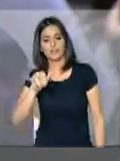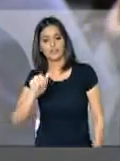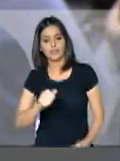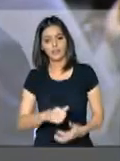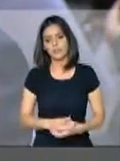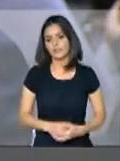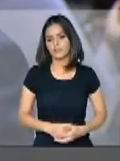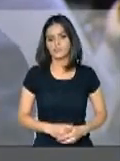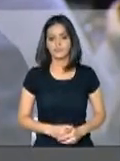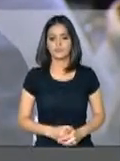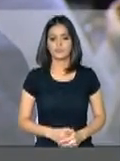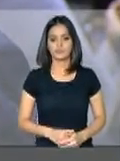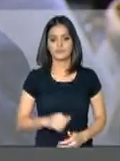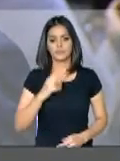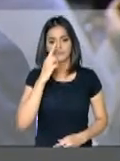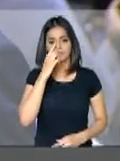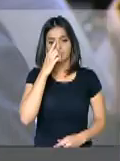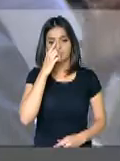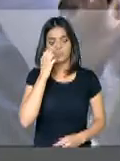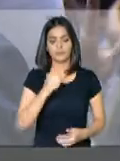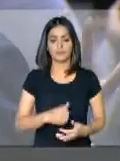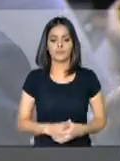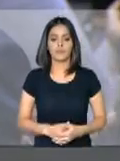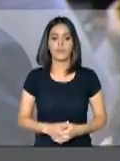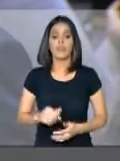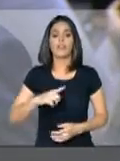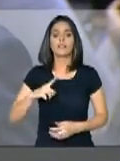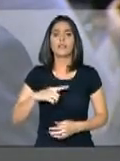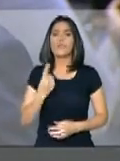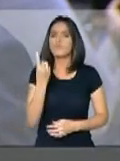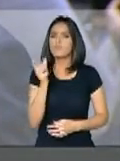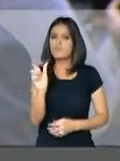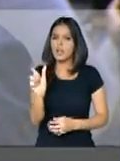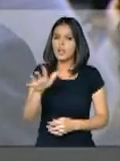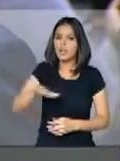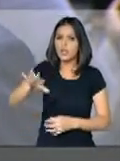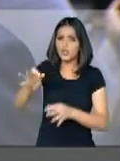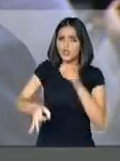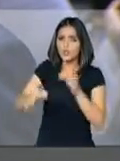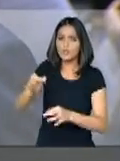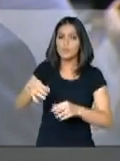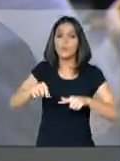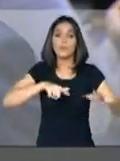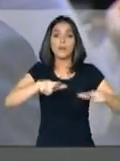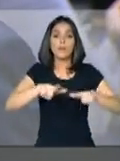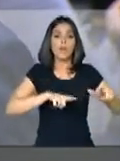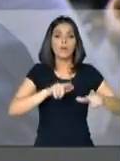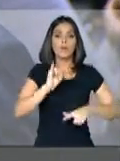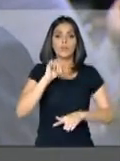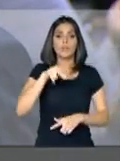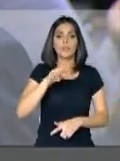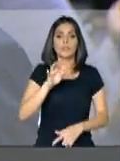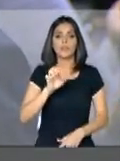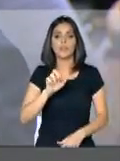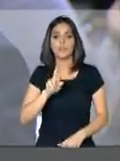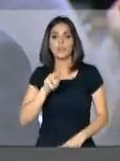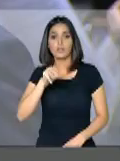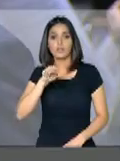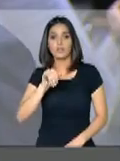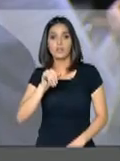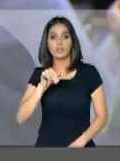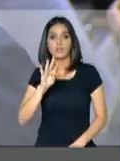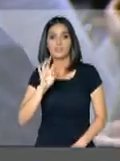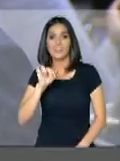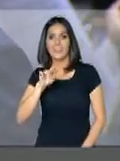Esse fala de um limbo jurídico que existe para o trabalho intermitente. Contudo, ele